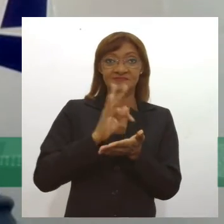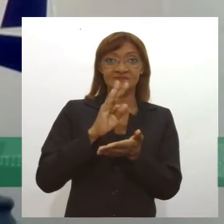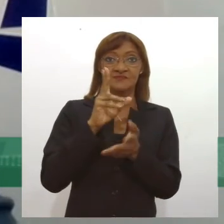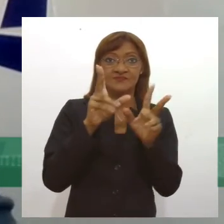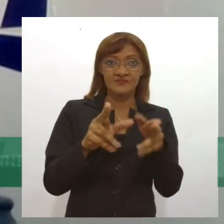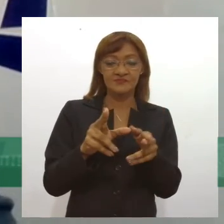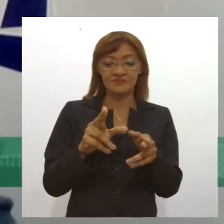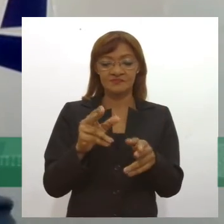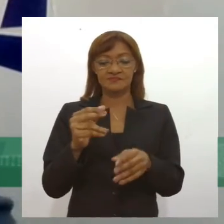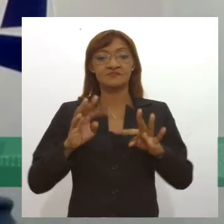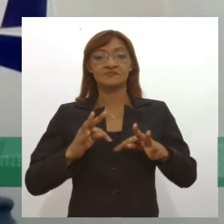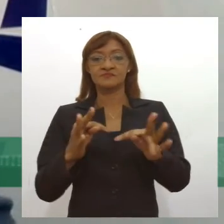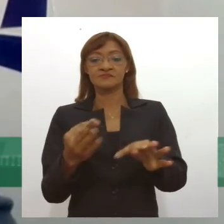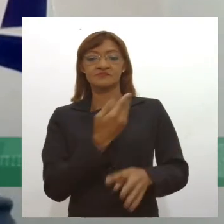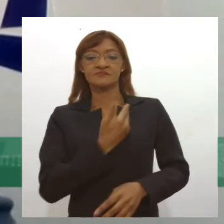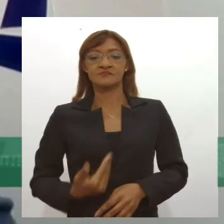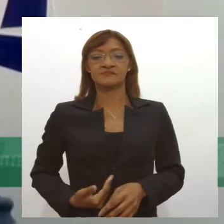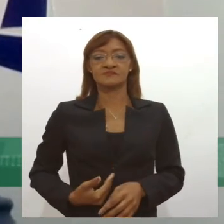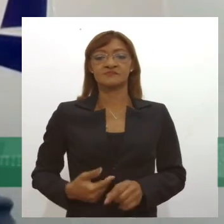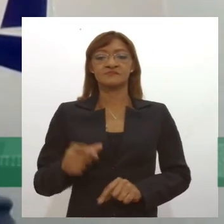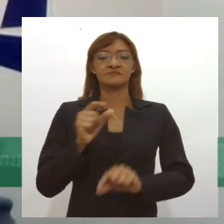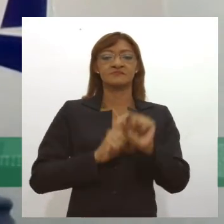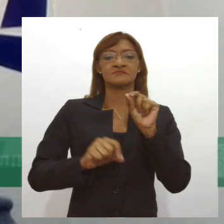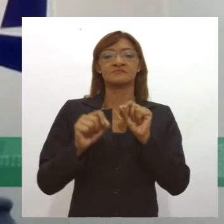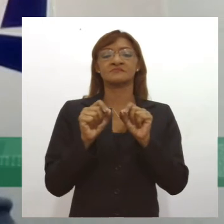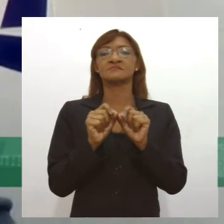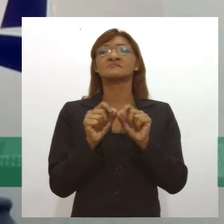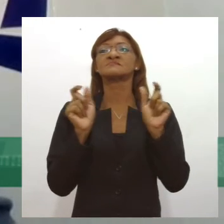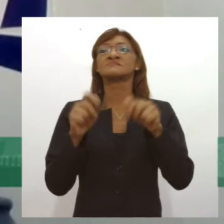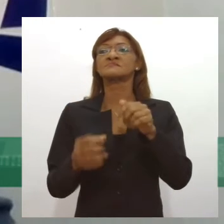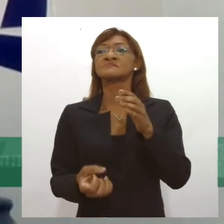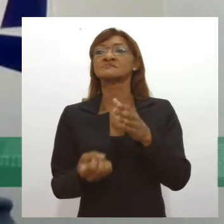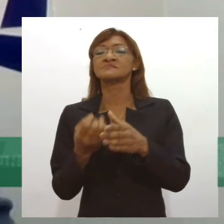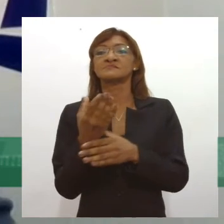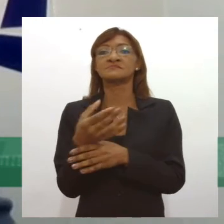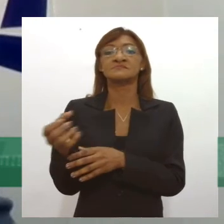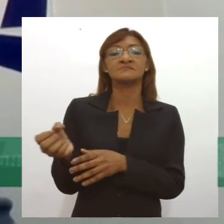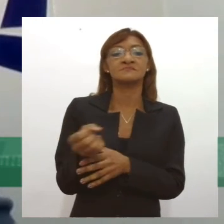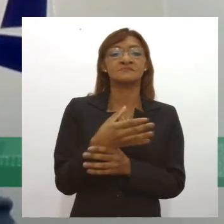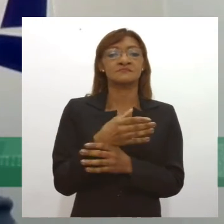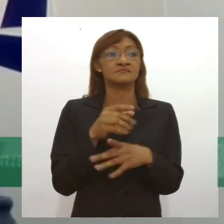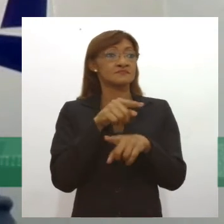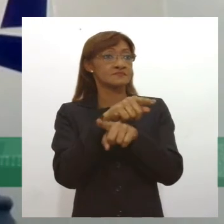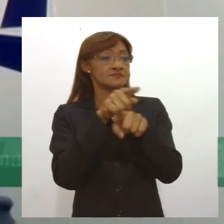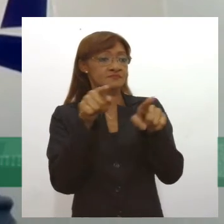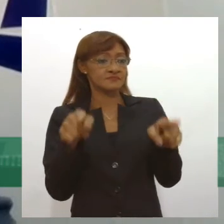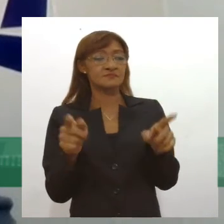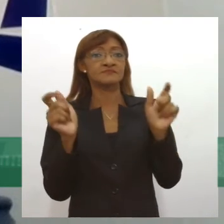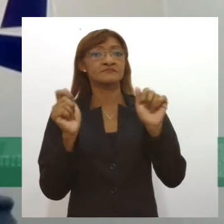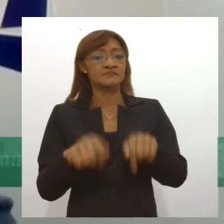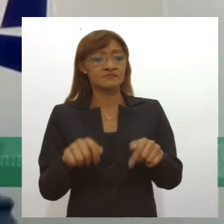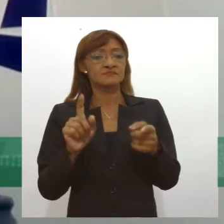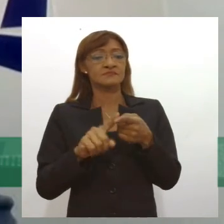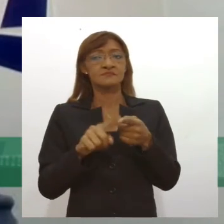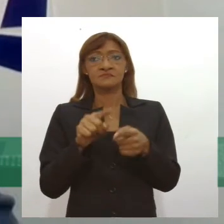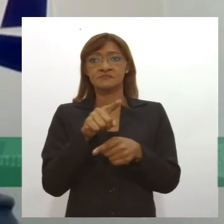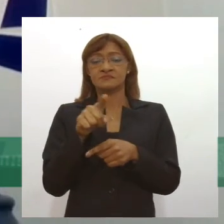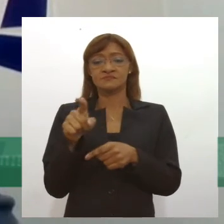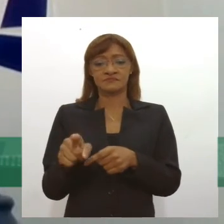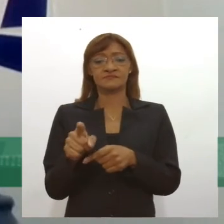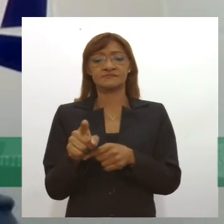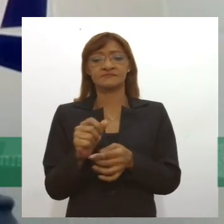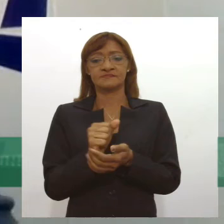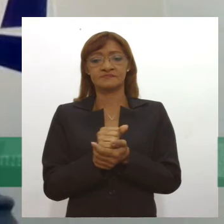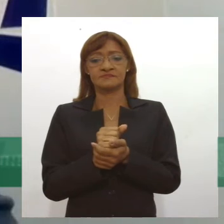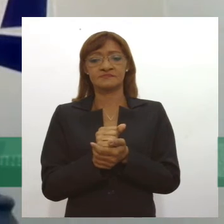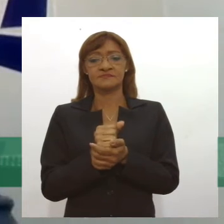e é uma iniciativa para que sejam criadas essas inovações, que vocês possam aí, no estado de vocês, criar